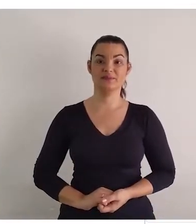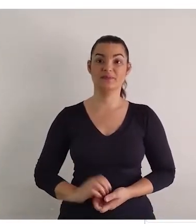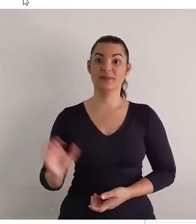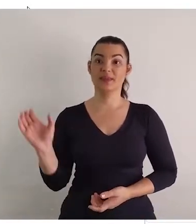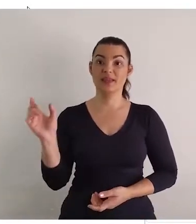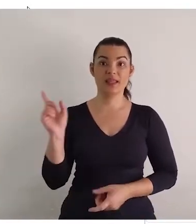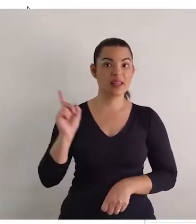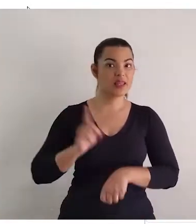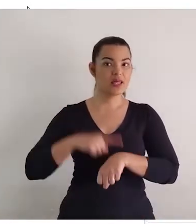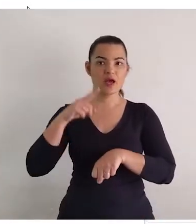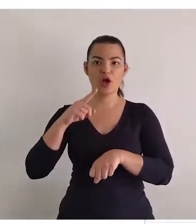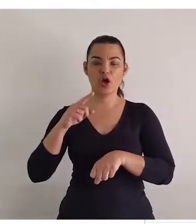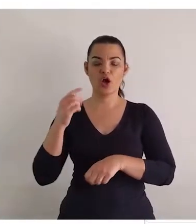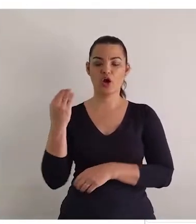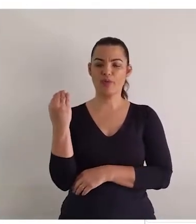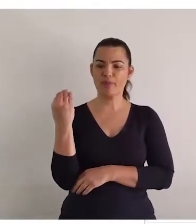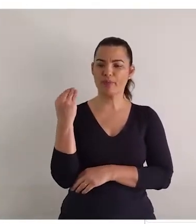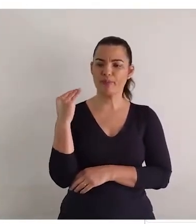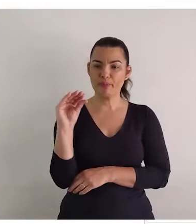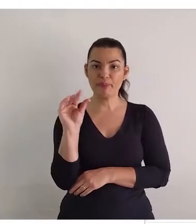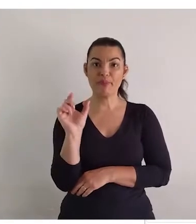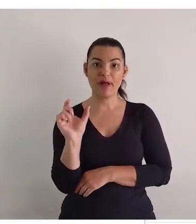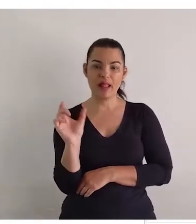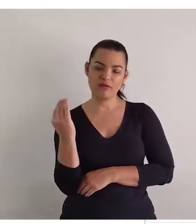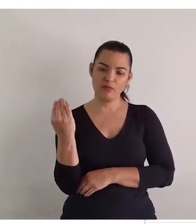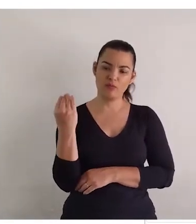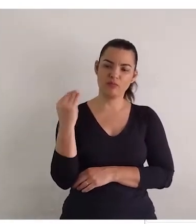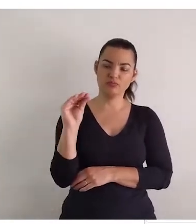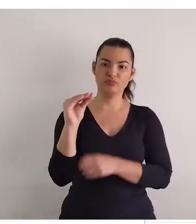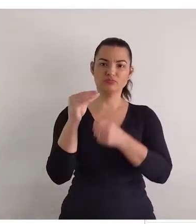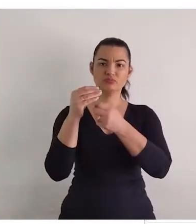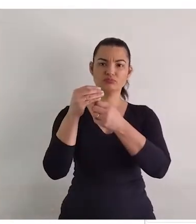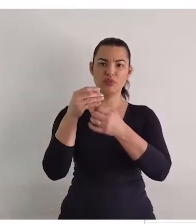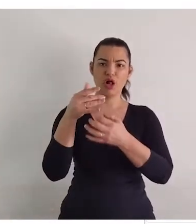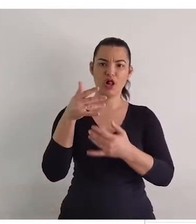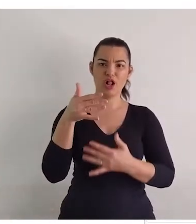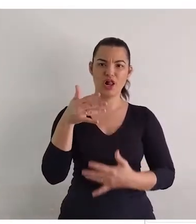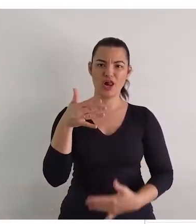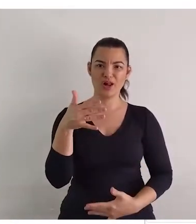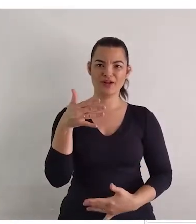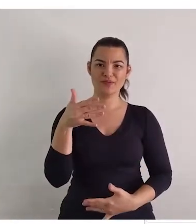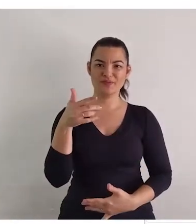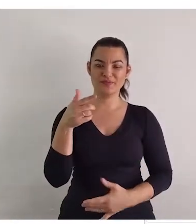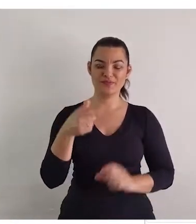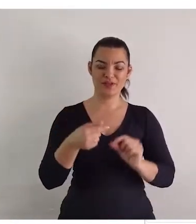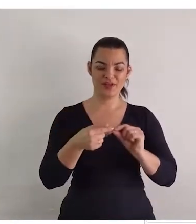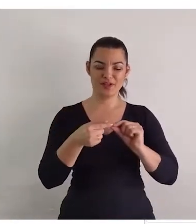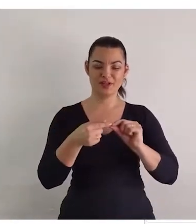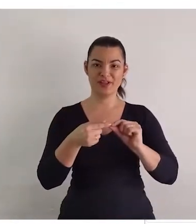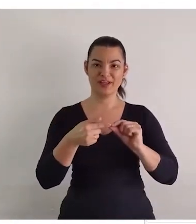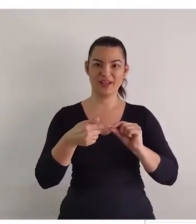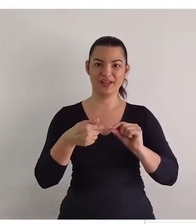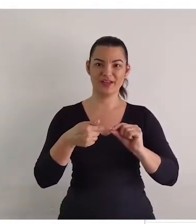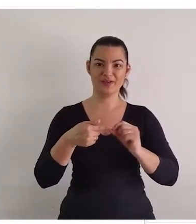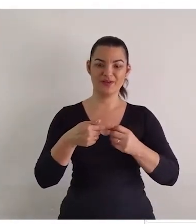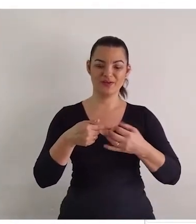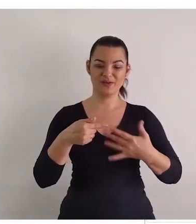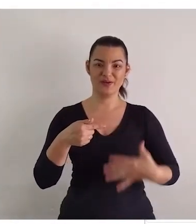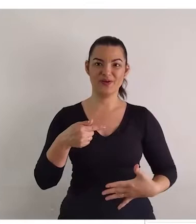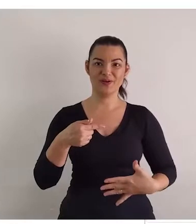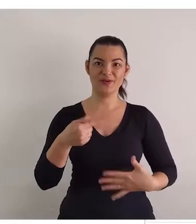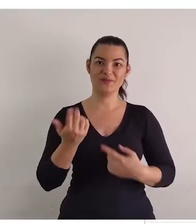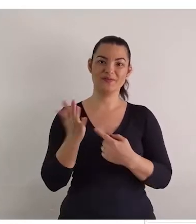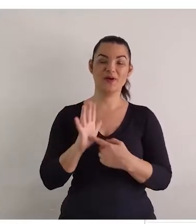Logo de cara, quando a gente coloca a palavra espaço, olha a listinha que o Google oferece.